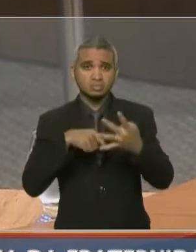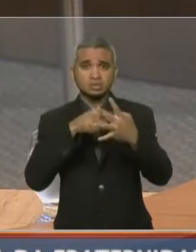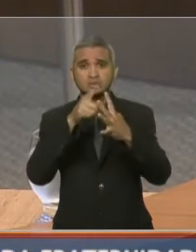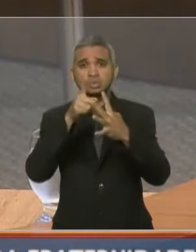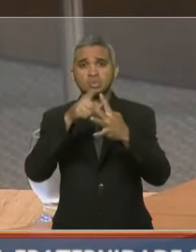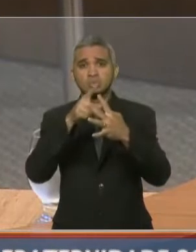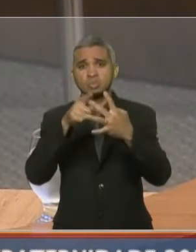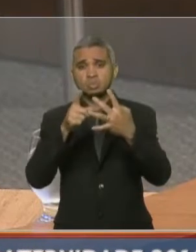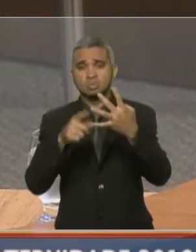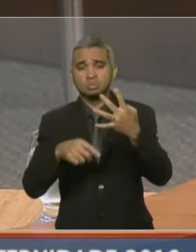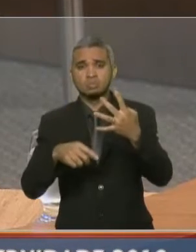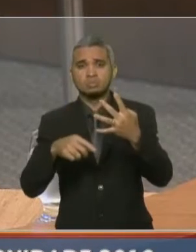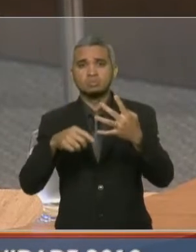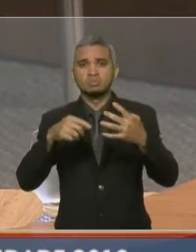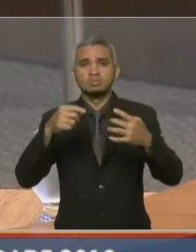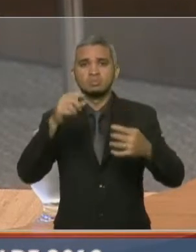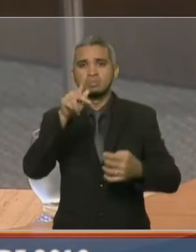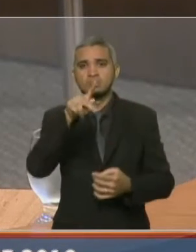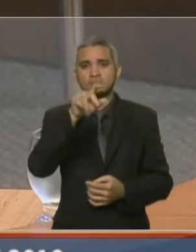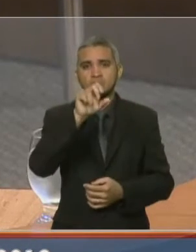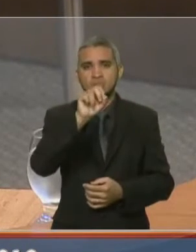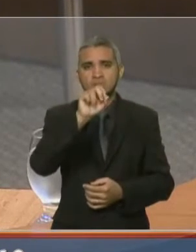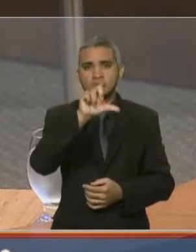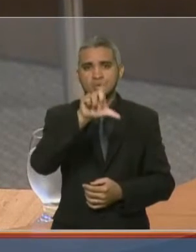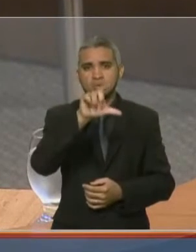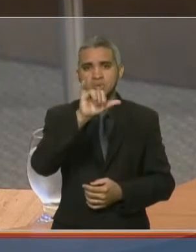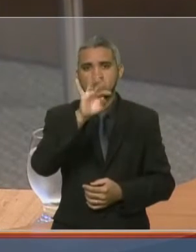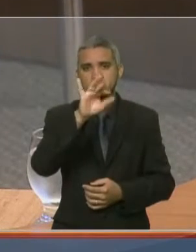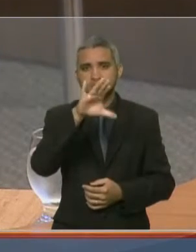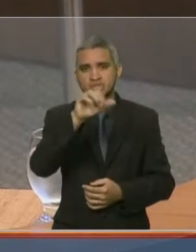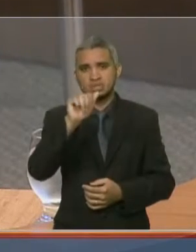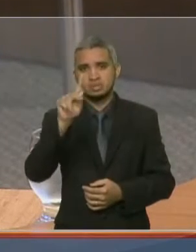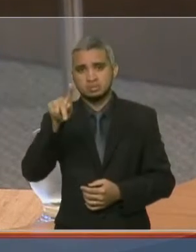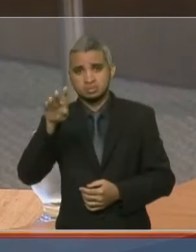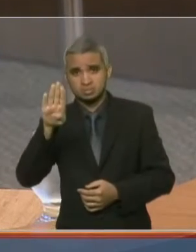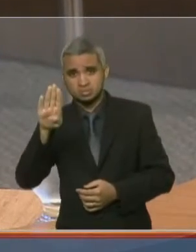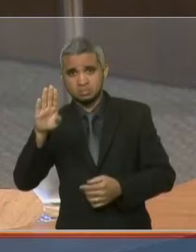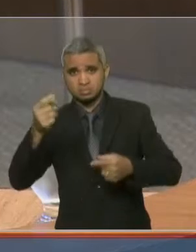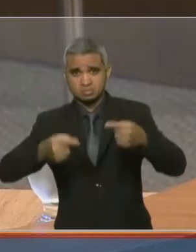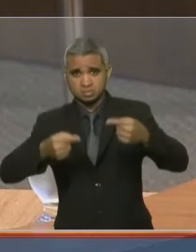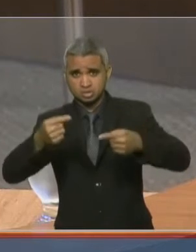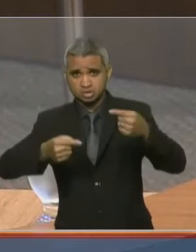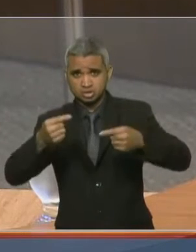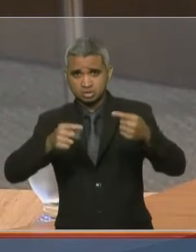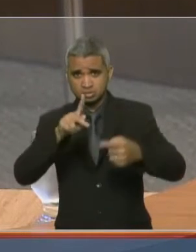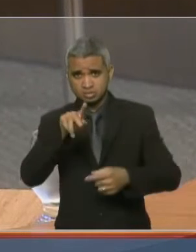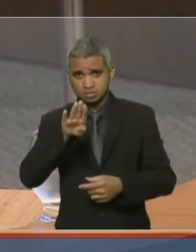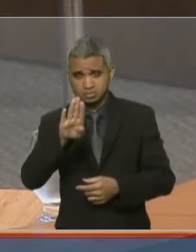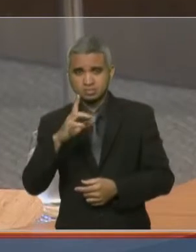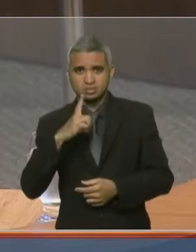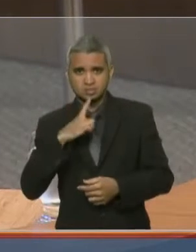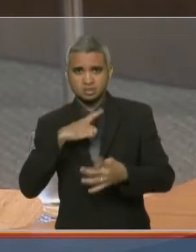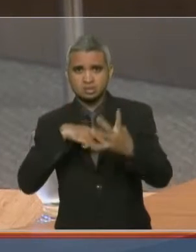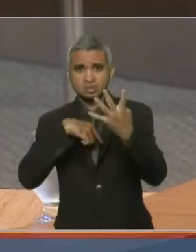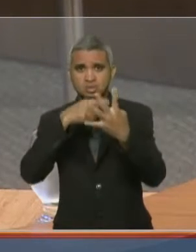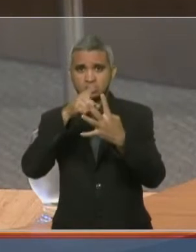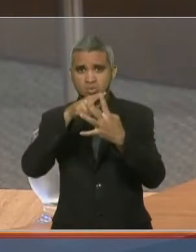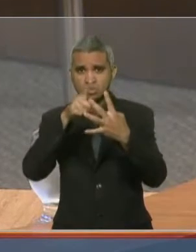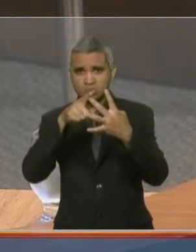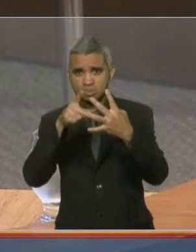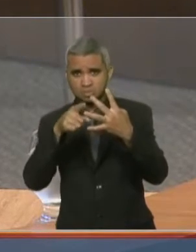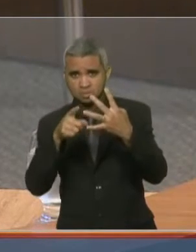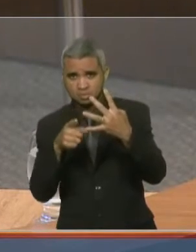políticas públicas, as mais conhecidas, as mais reivindicadas, as que o nosso povo mais luta são as políticas